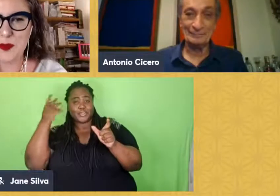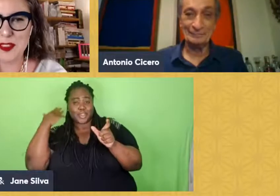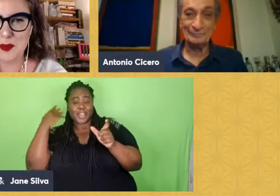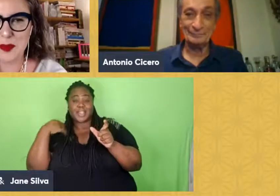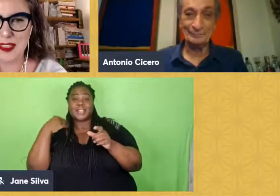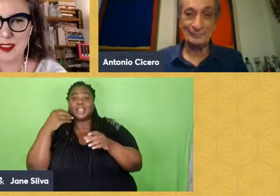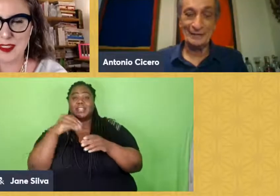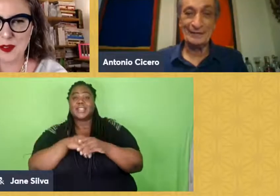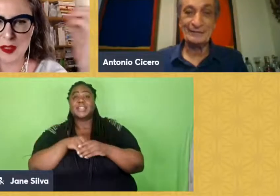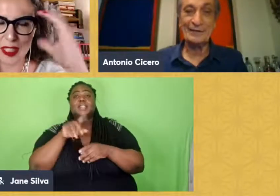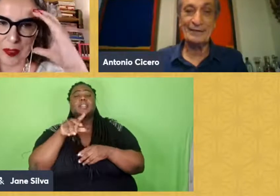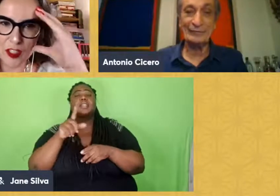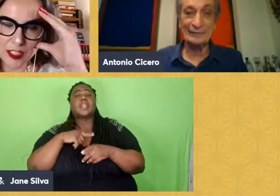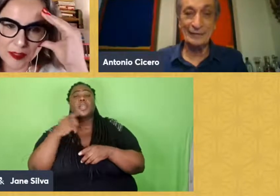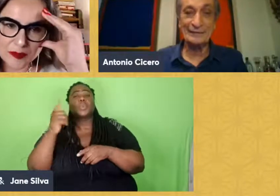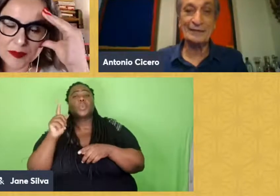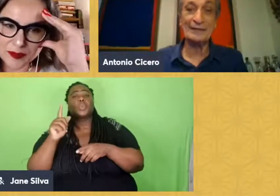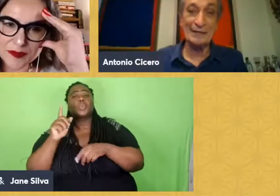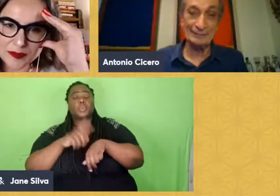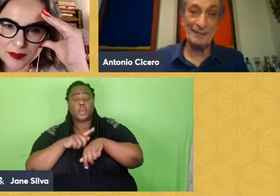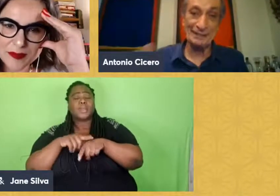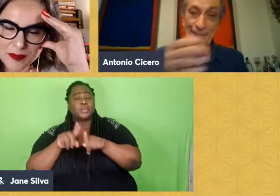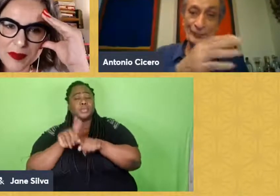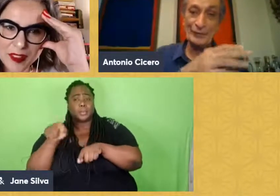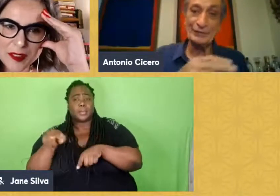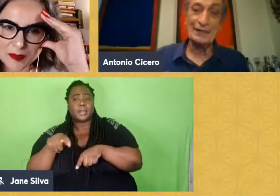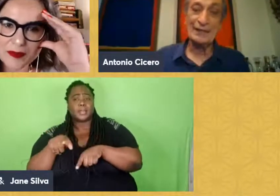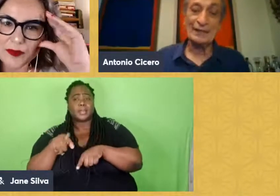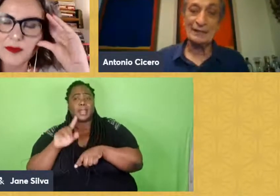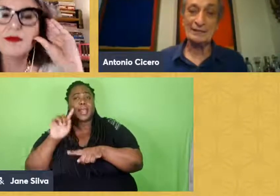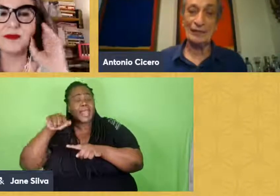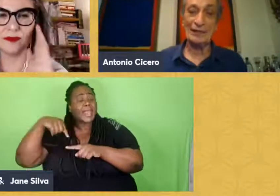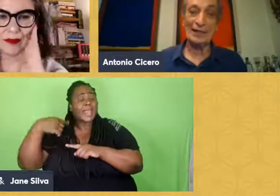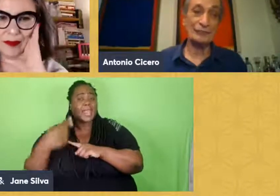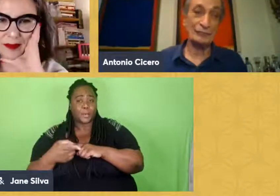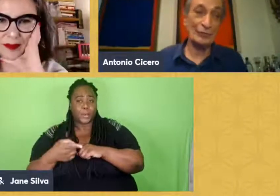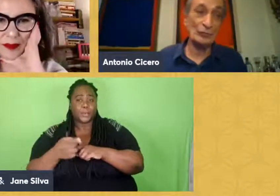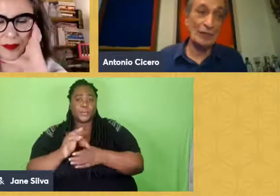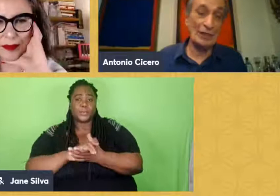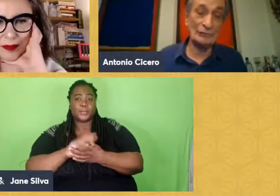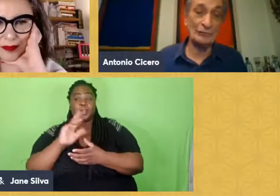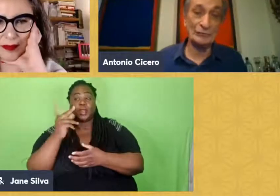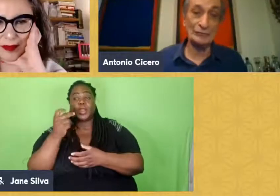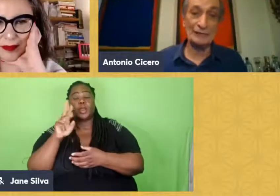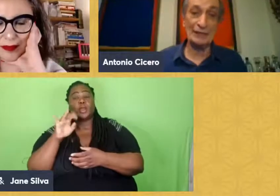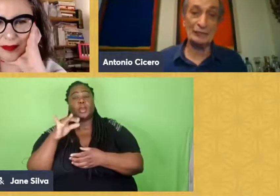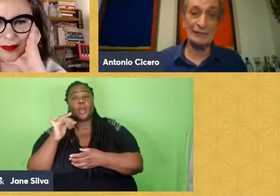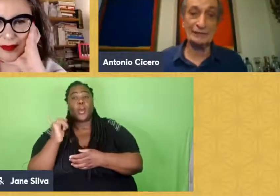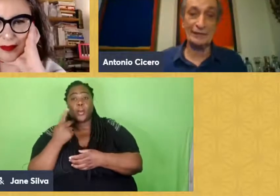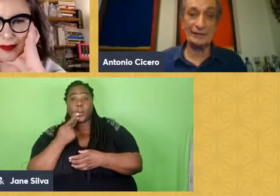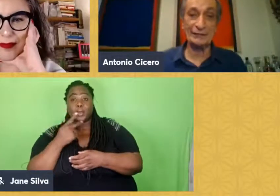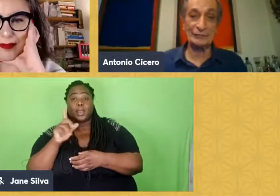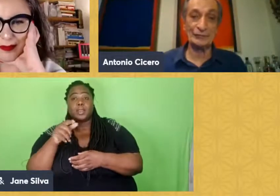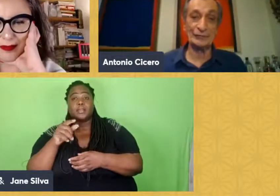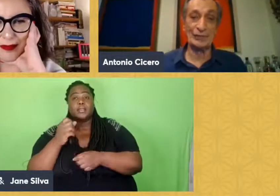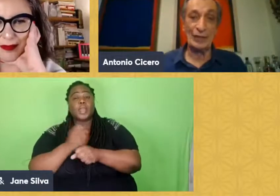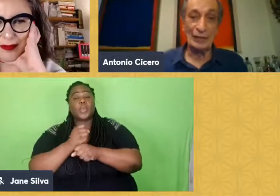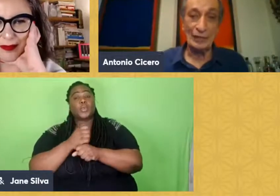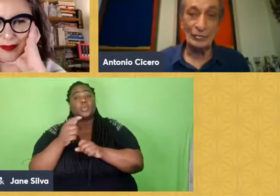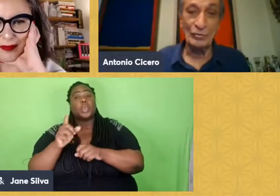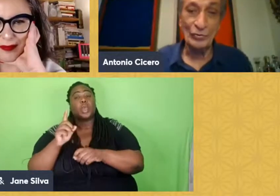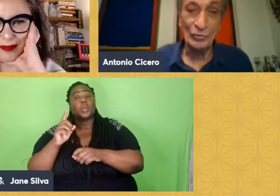Walt Whitman também, né? O Carpe Diem. Tem, bem depois. Quer dizer, Horácio foi um século antes de